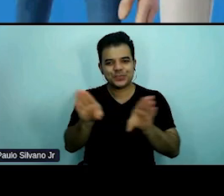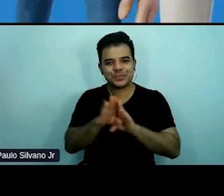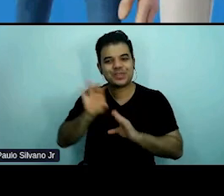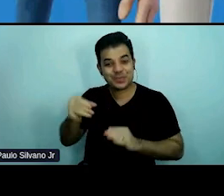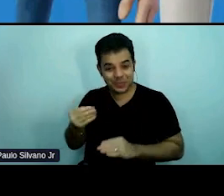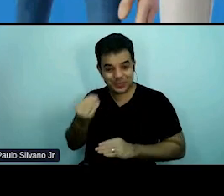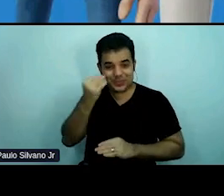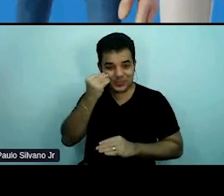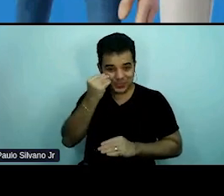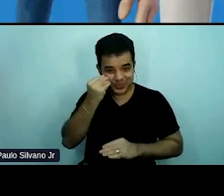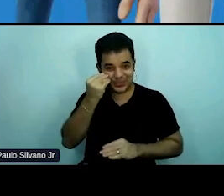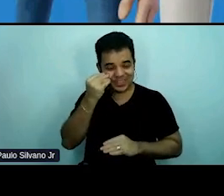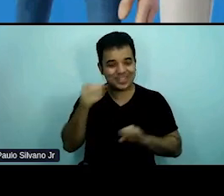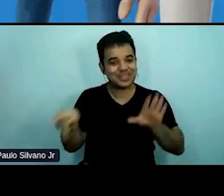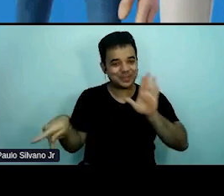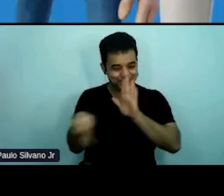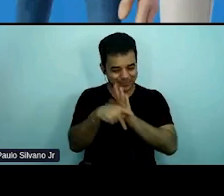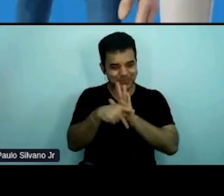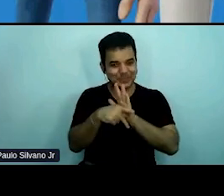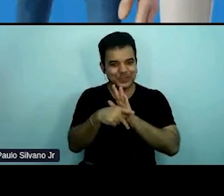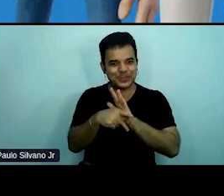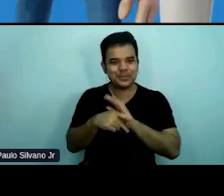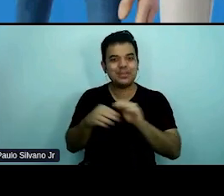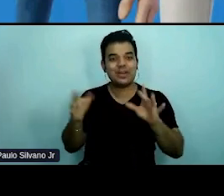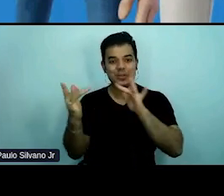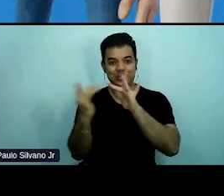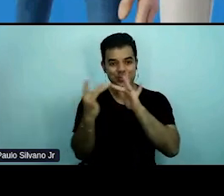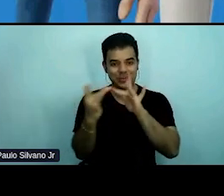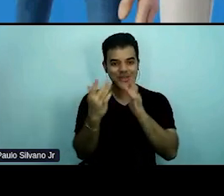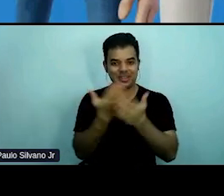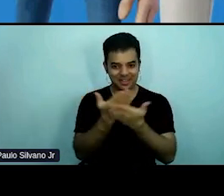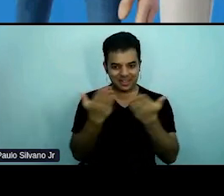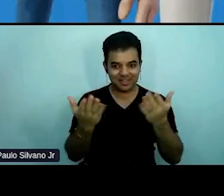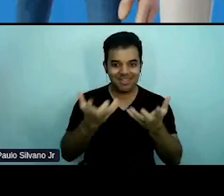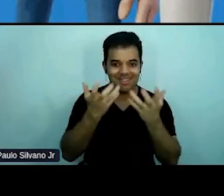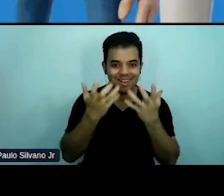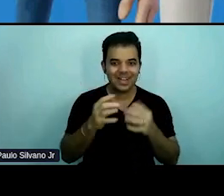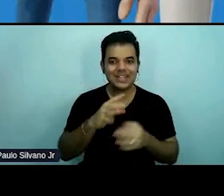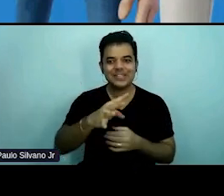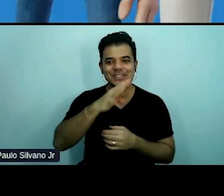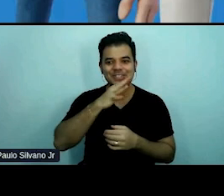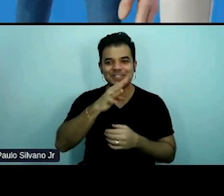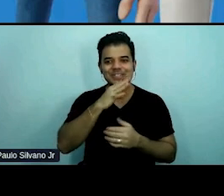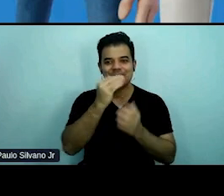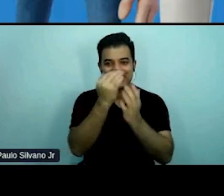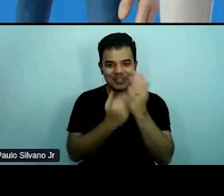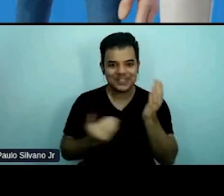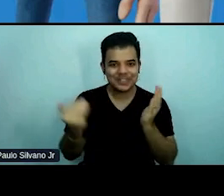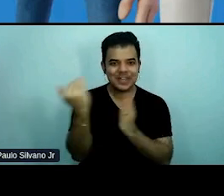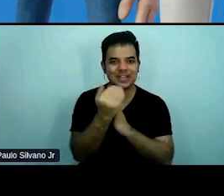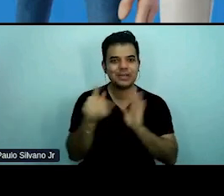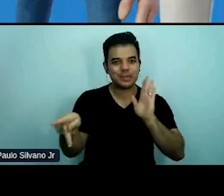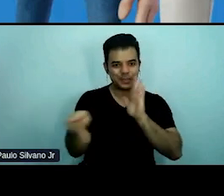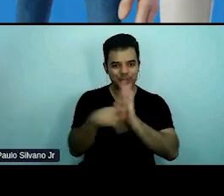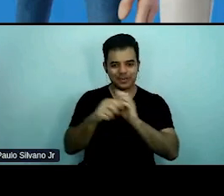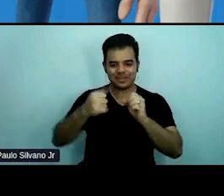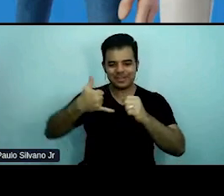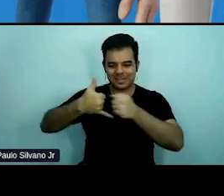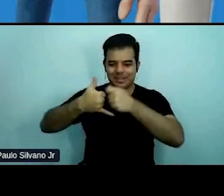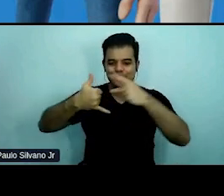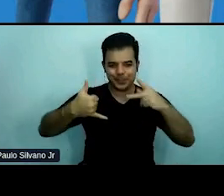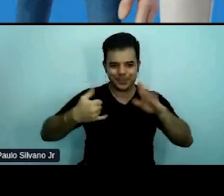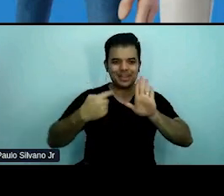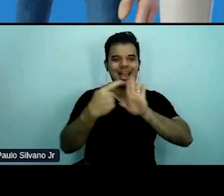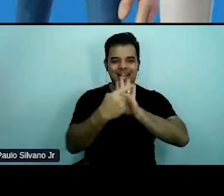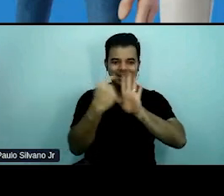apresentação. Tá aí o meu contato, tá? E se vocês quiserem conhecer um pouco o aplicativo da Rendital, que trabalha com